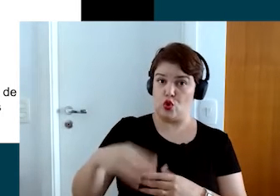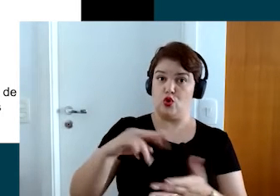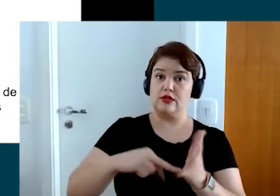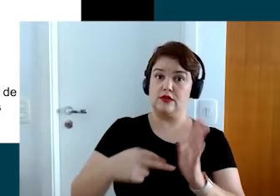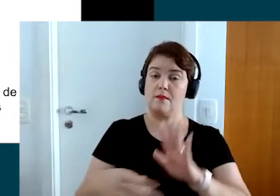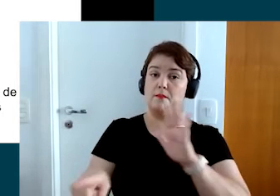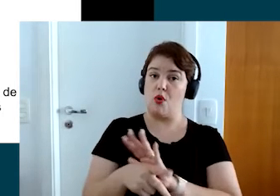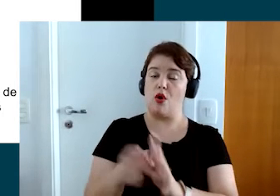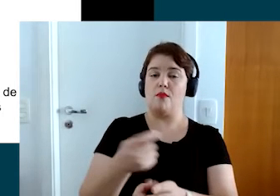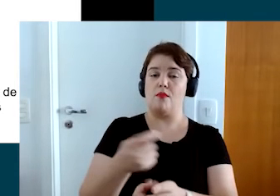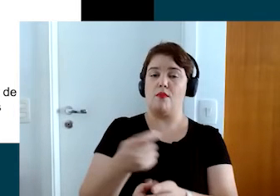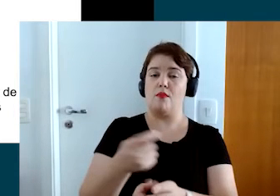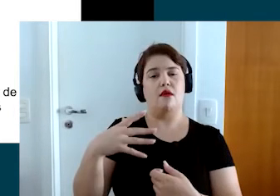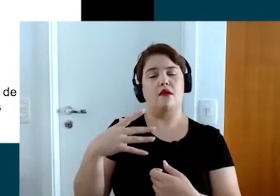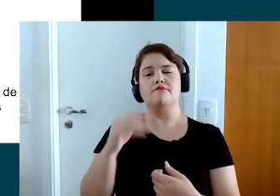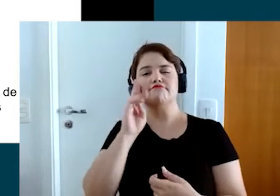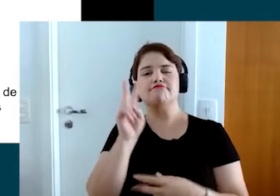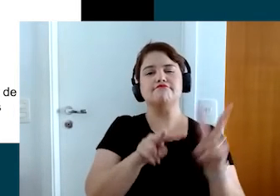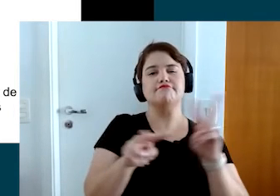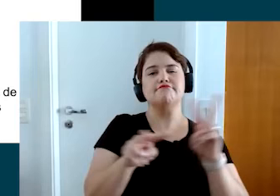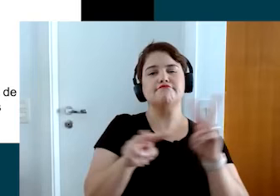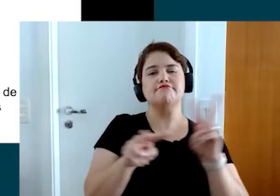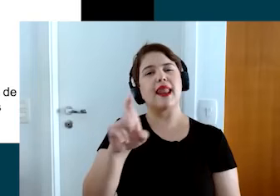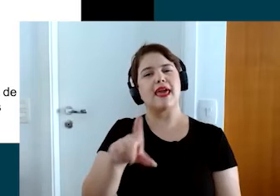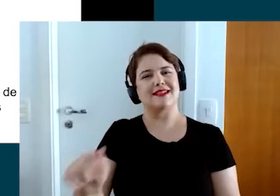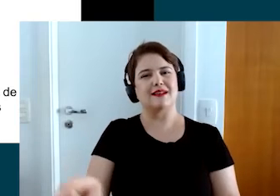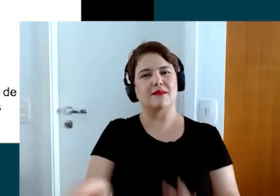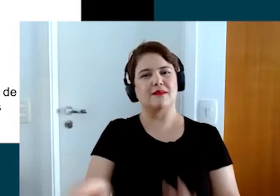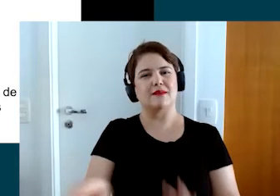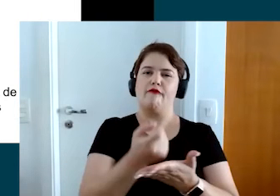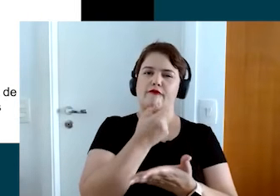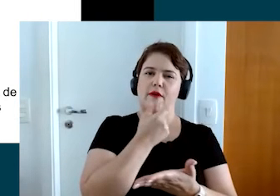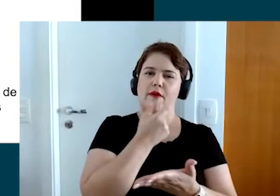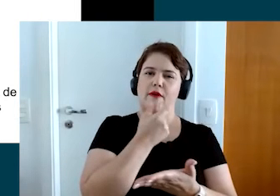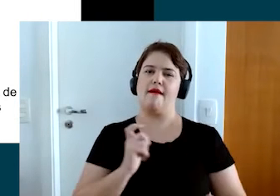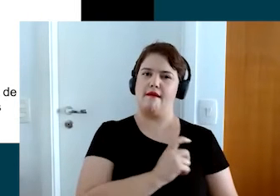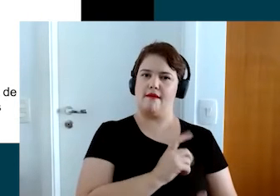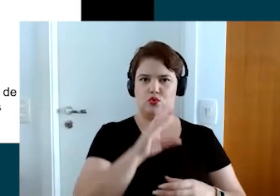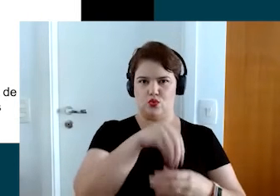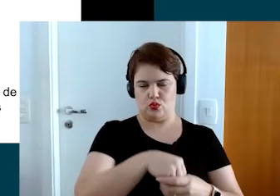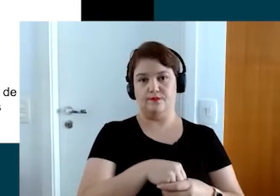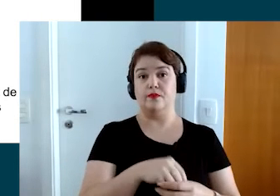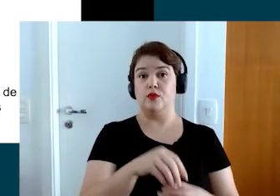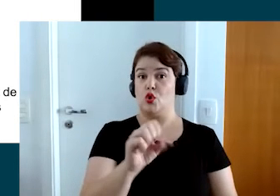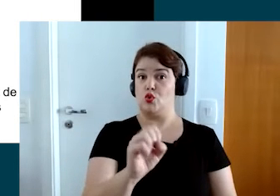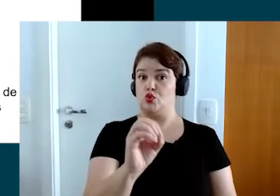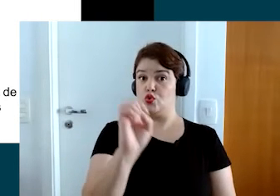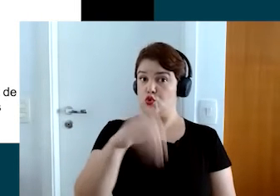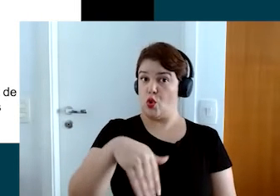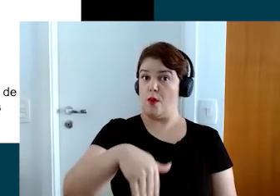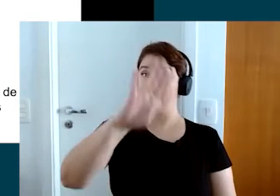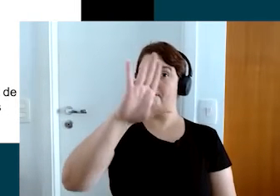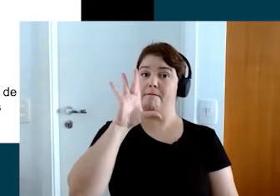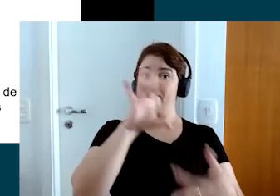brasileiro de beleza direcionado para pequenas perfumarias e farmácias, que é o nosso foco. O SOM ele poderia ser mais granular